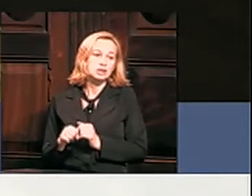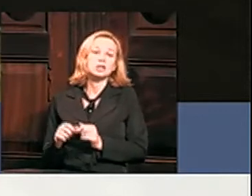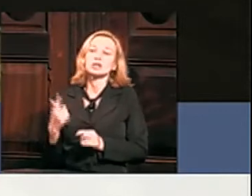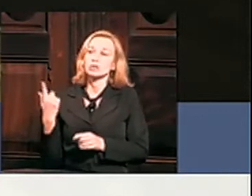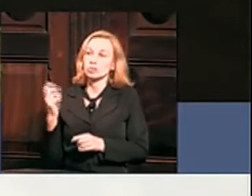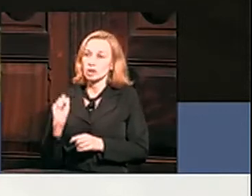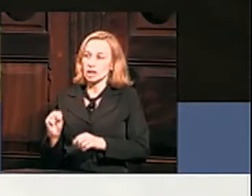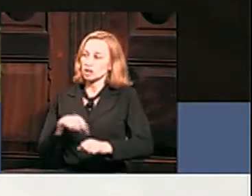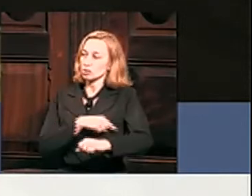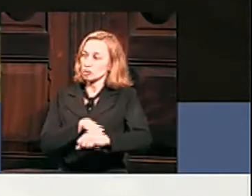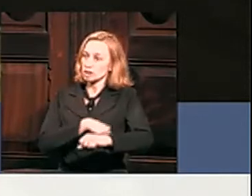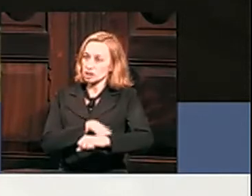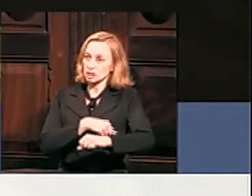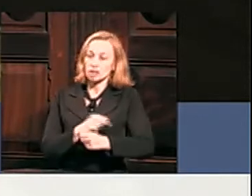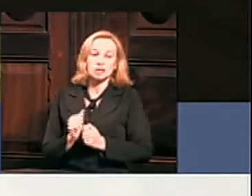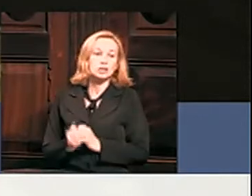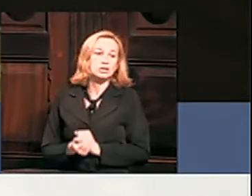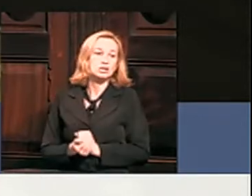de cozinha,